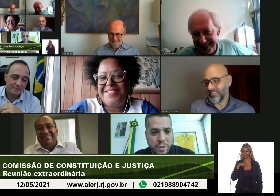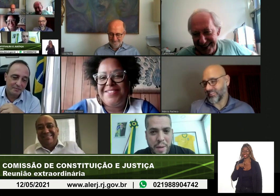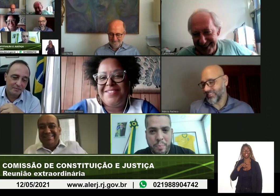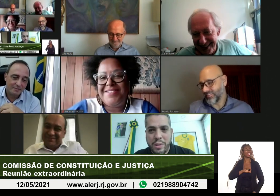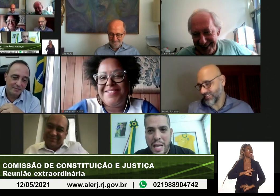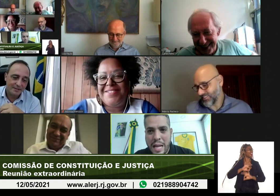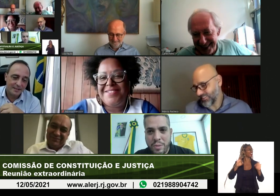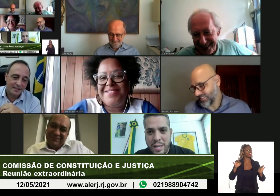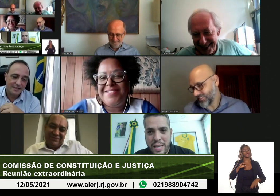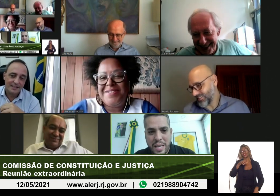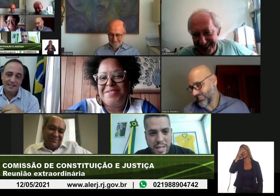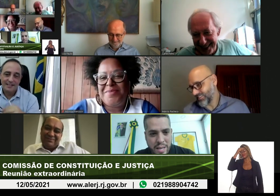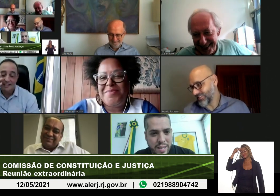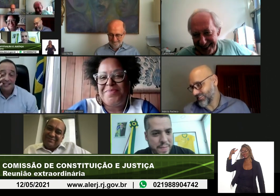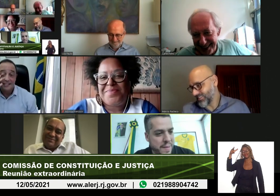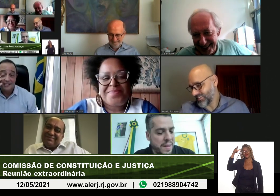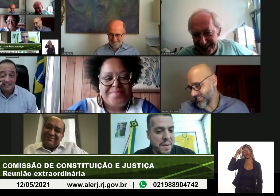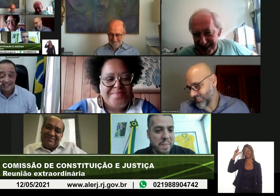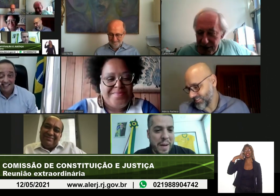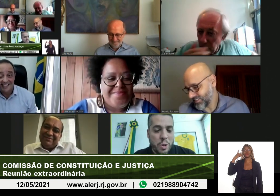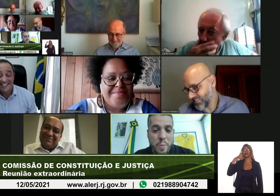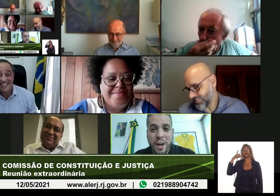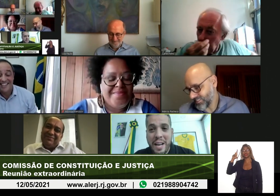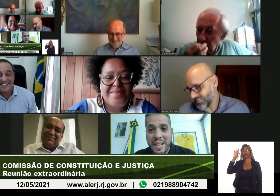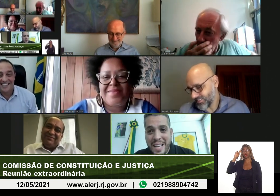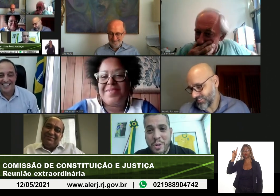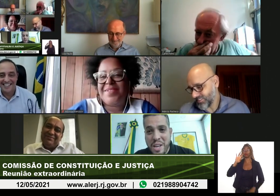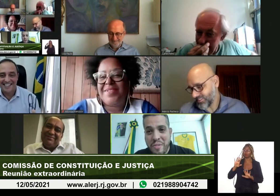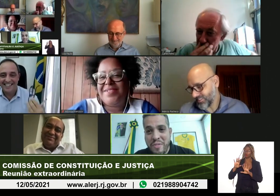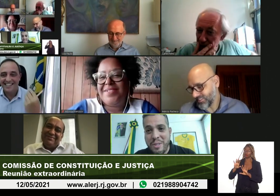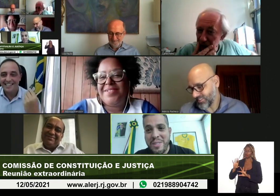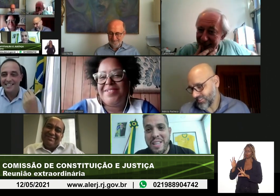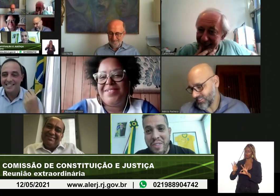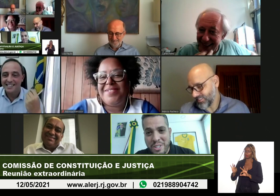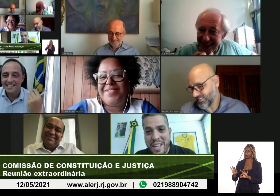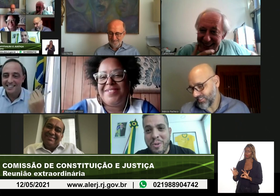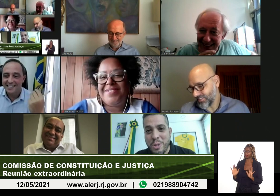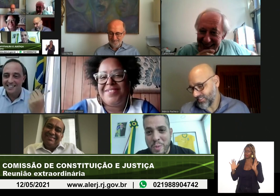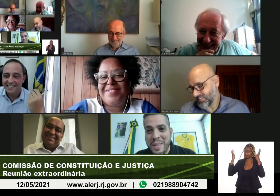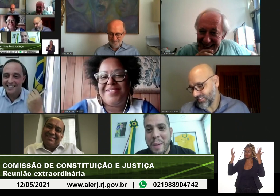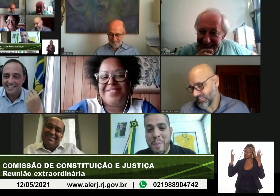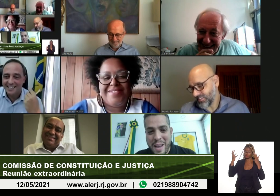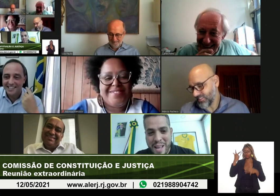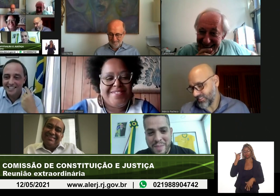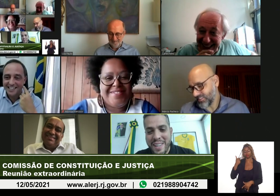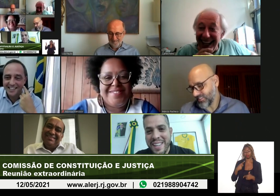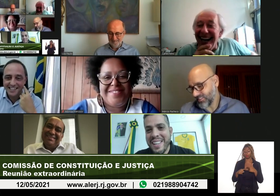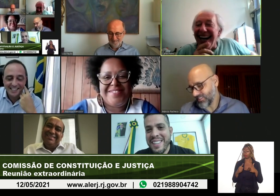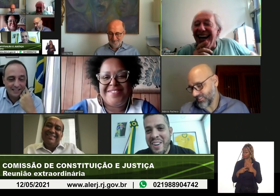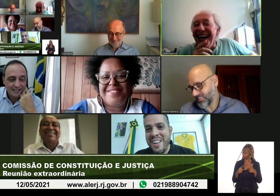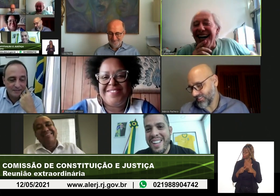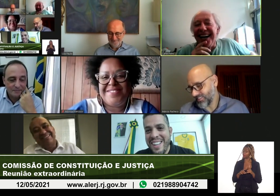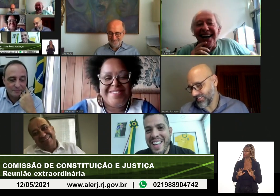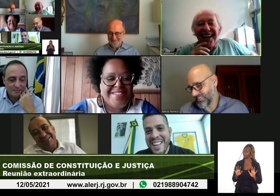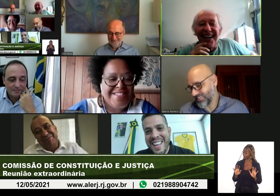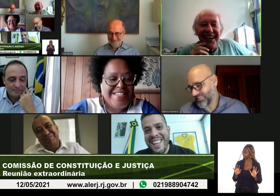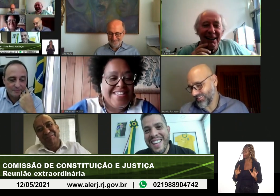prefeito, deputado, líder, mas como organizador de eventos, os eventos dele costumam dar problema.